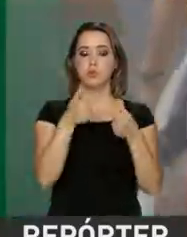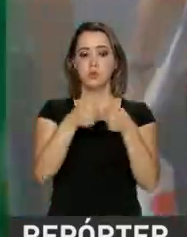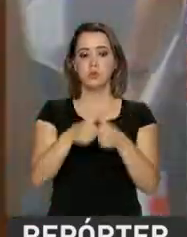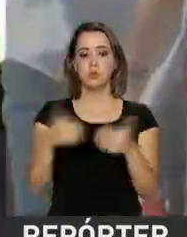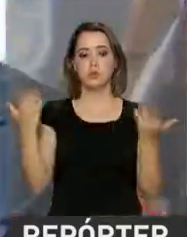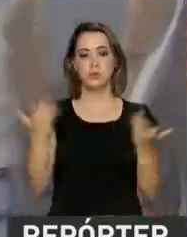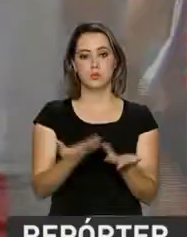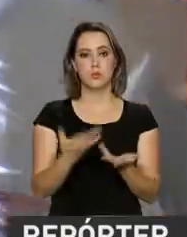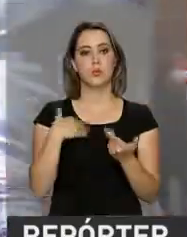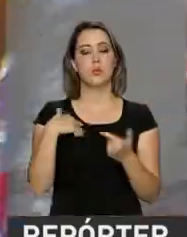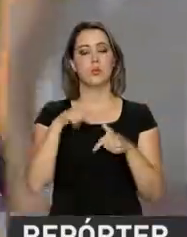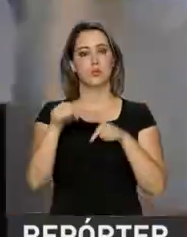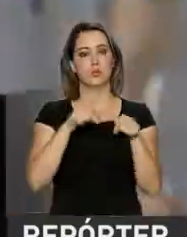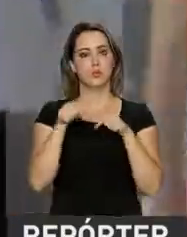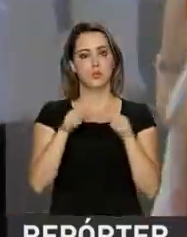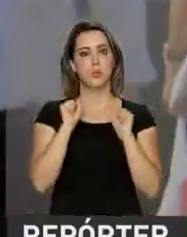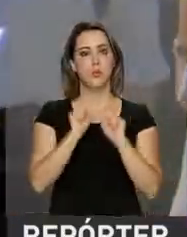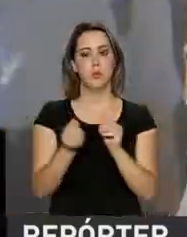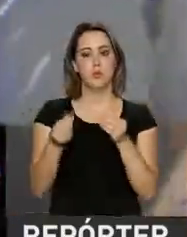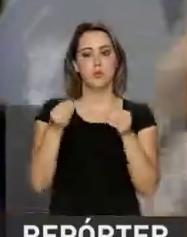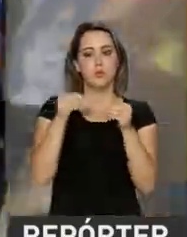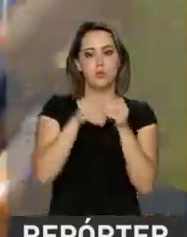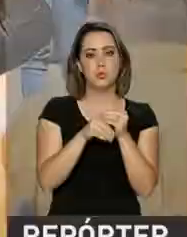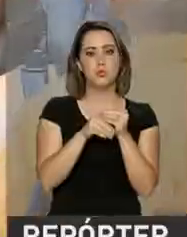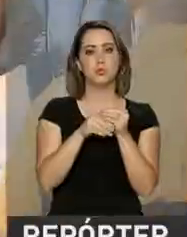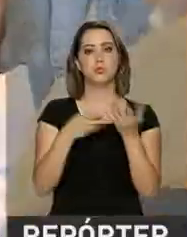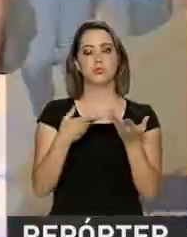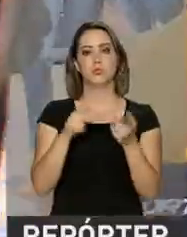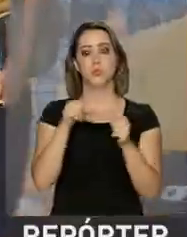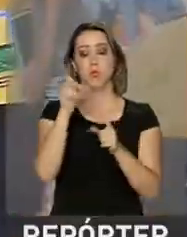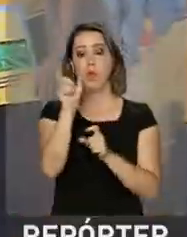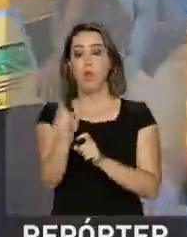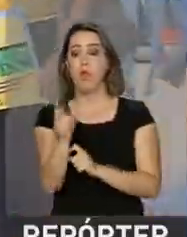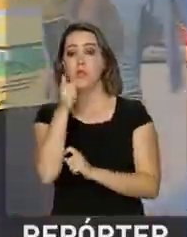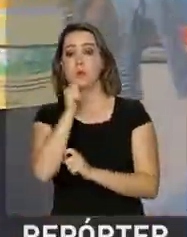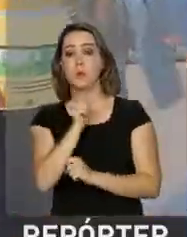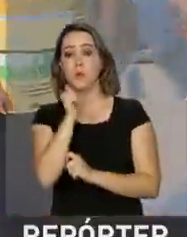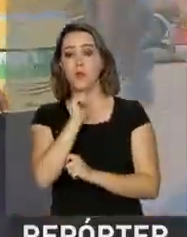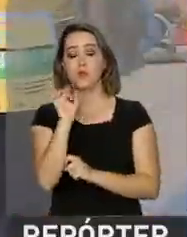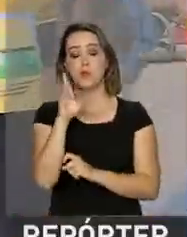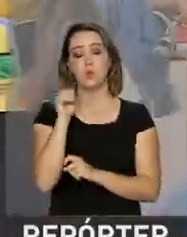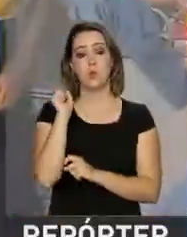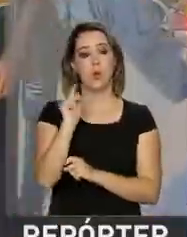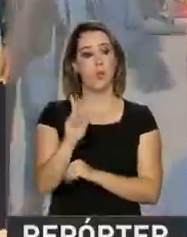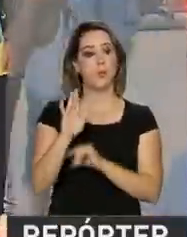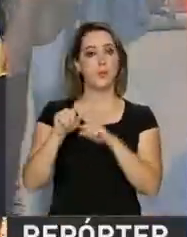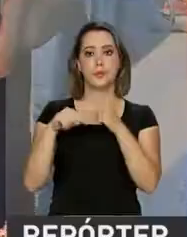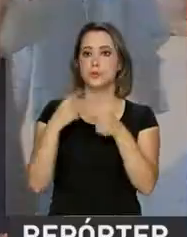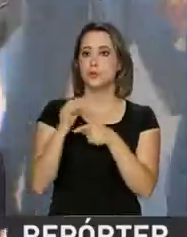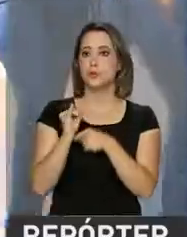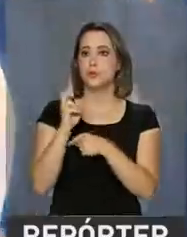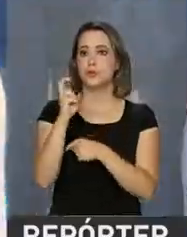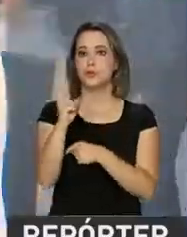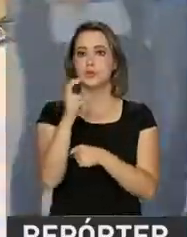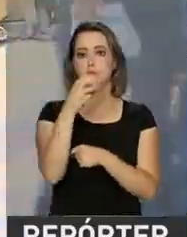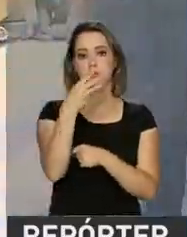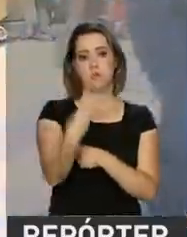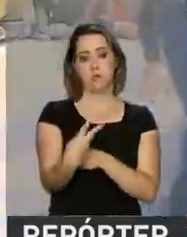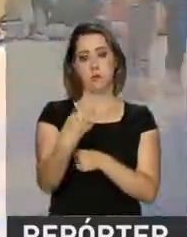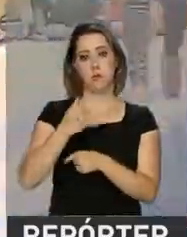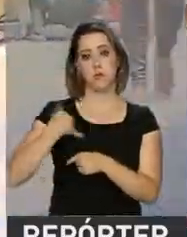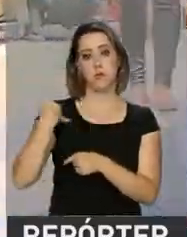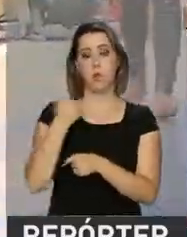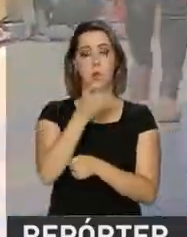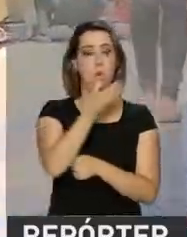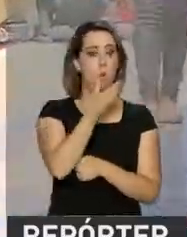mercado de trabalho poderá entrar na regra de transição. As mulheres só poderão se aposentar a partir de 53 anos